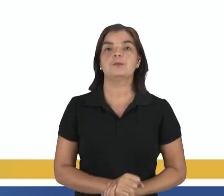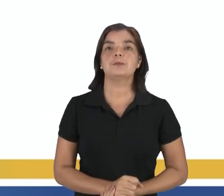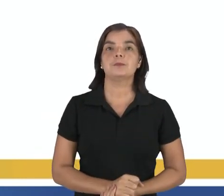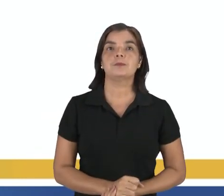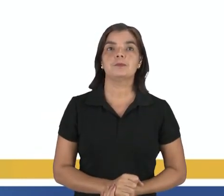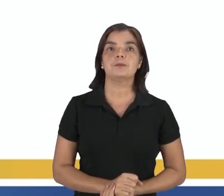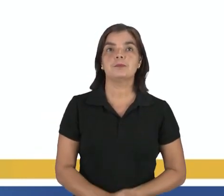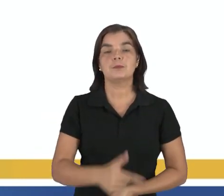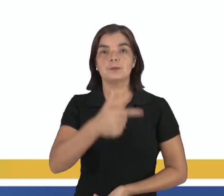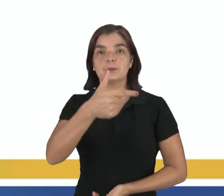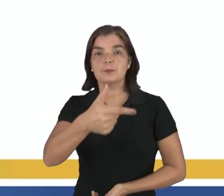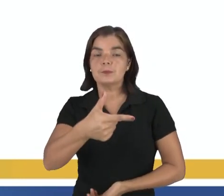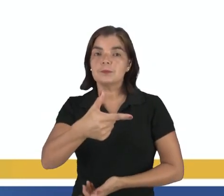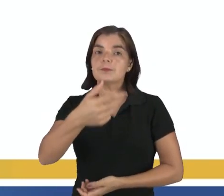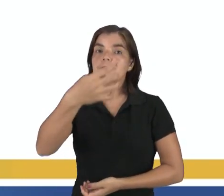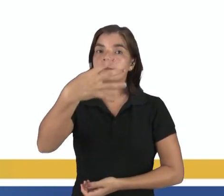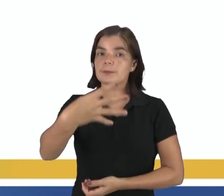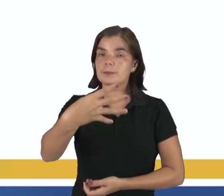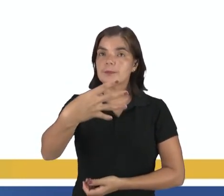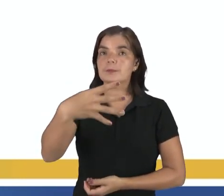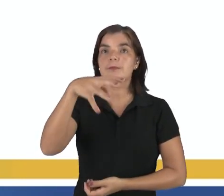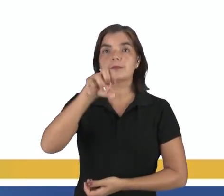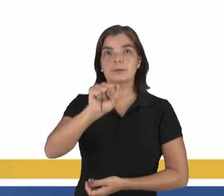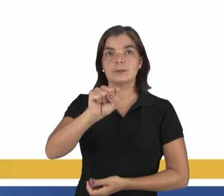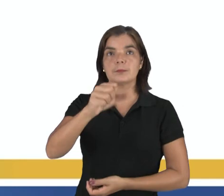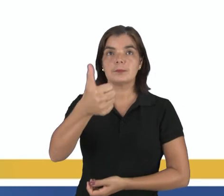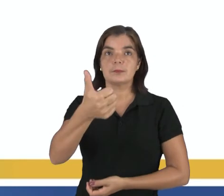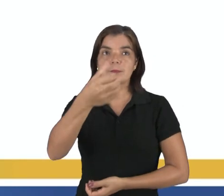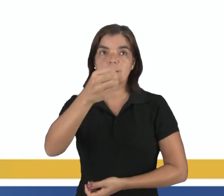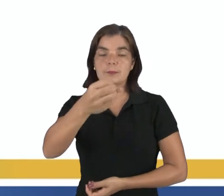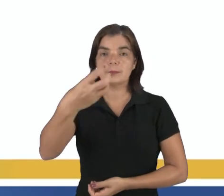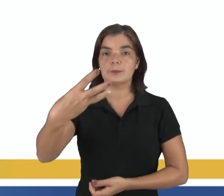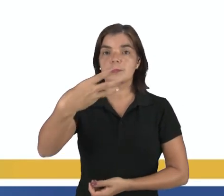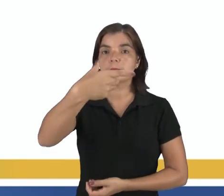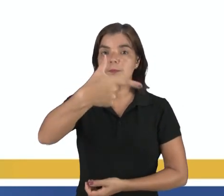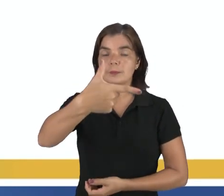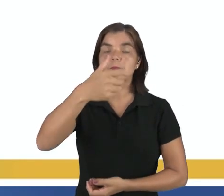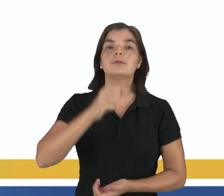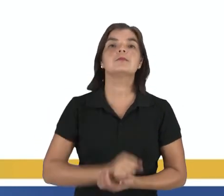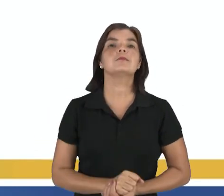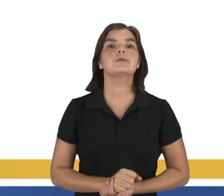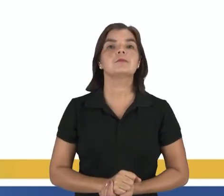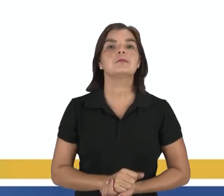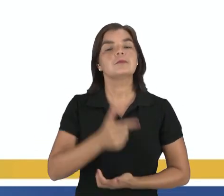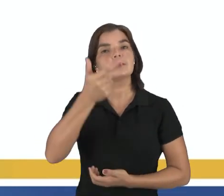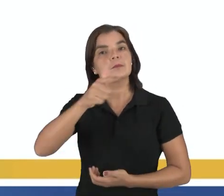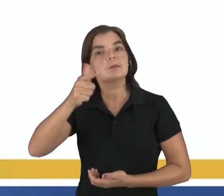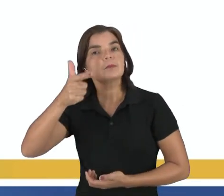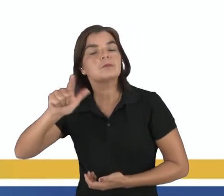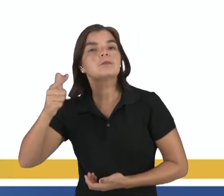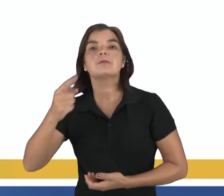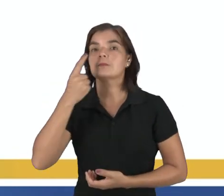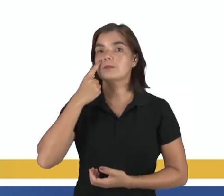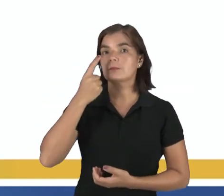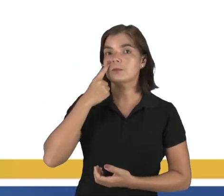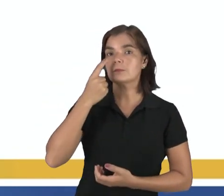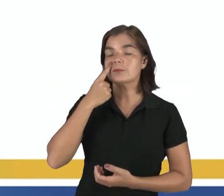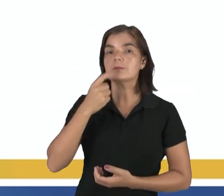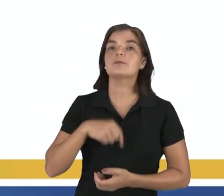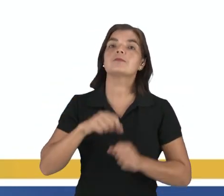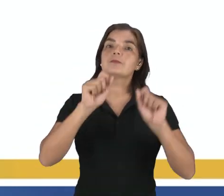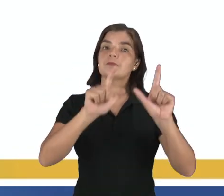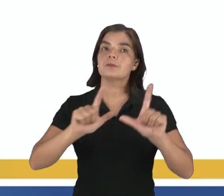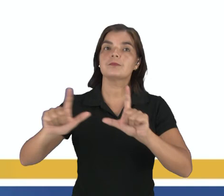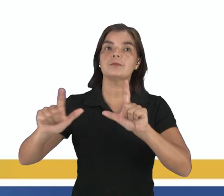representada pelos seguintes números: 2, 4, 8, 16 e 32, conforme vocês verificam aí